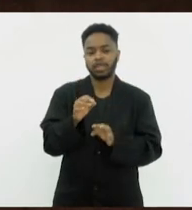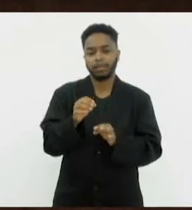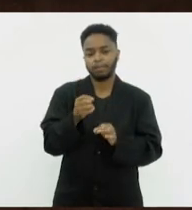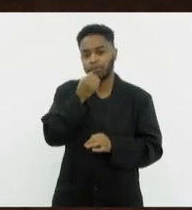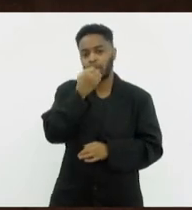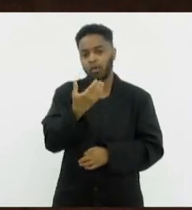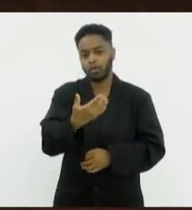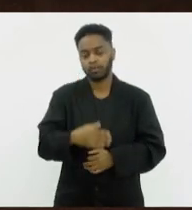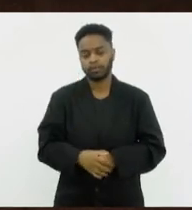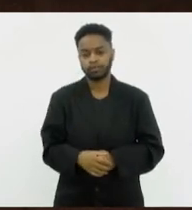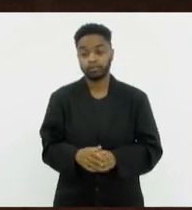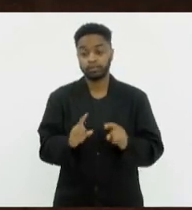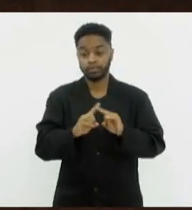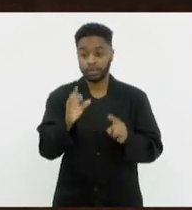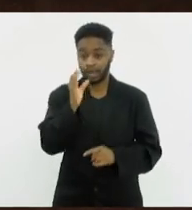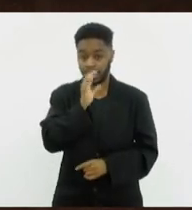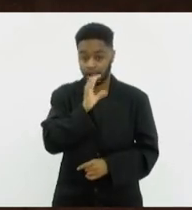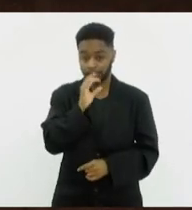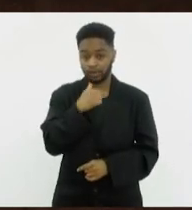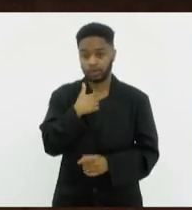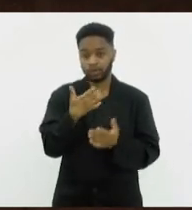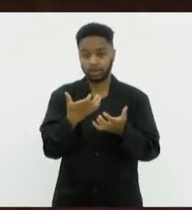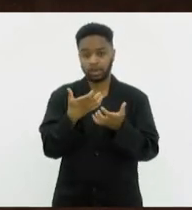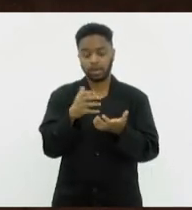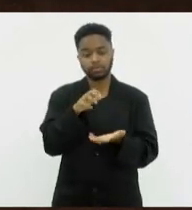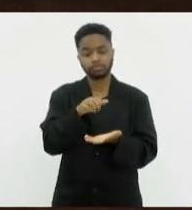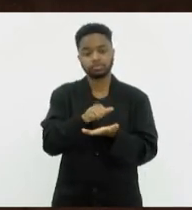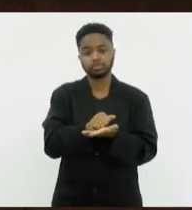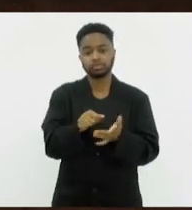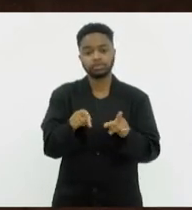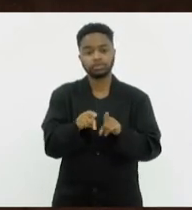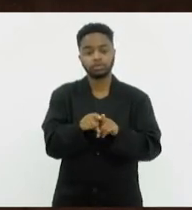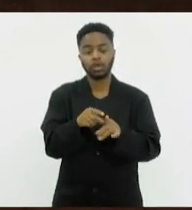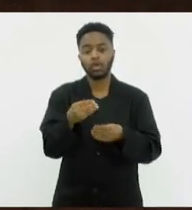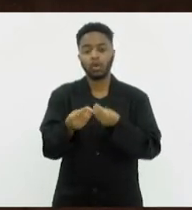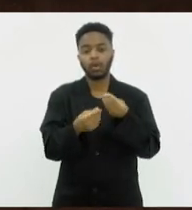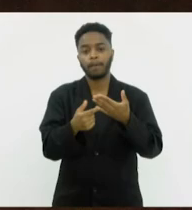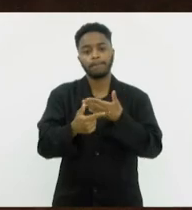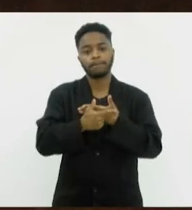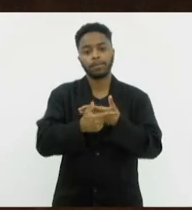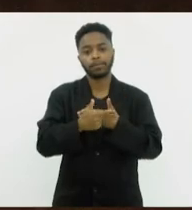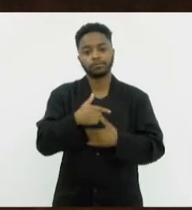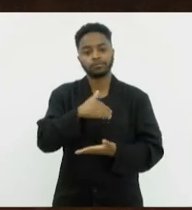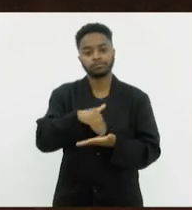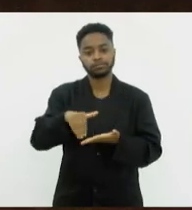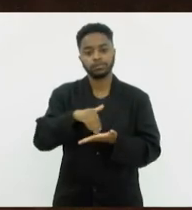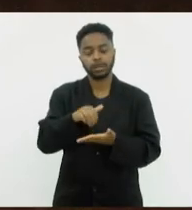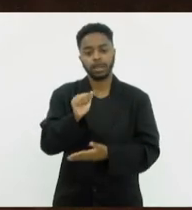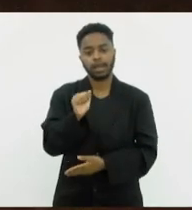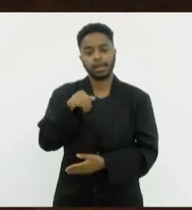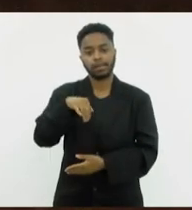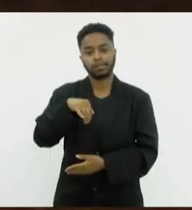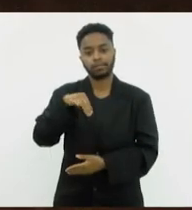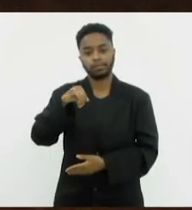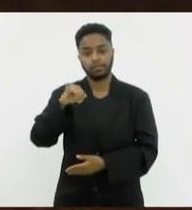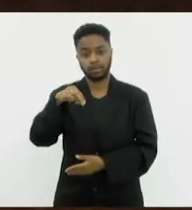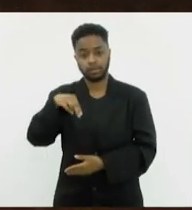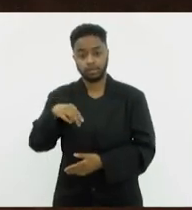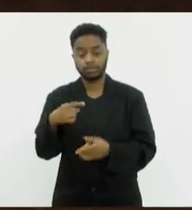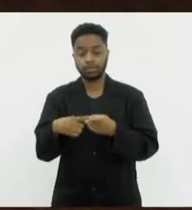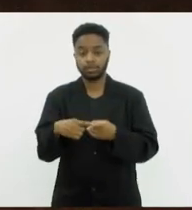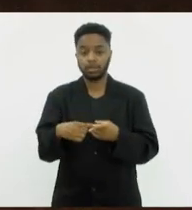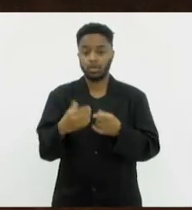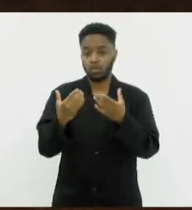quero rapidamente, presidente, também fazer um registro aqui do papel do secretário Amin, que agora, no último